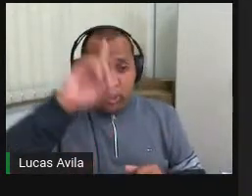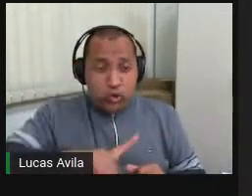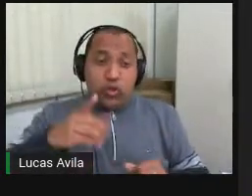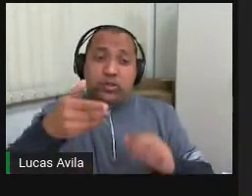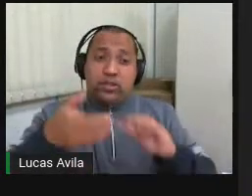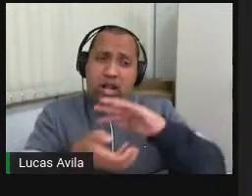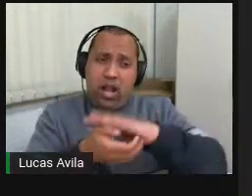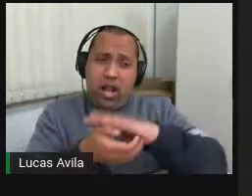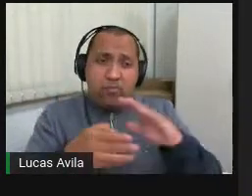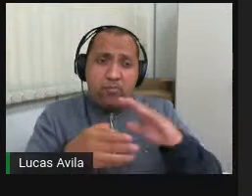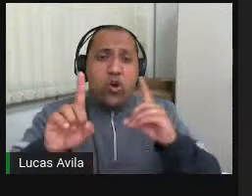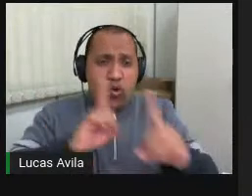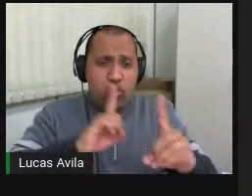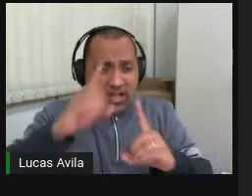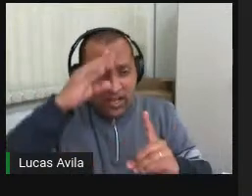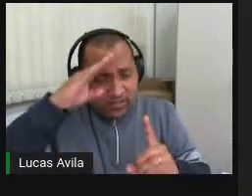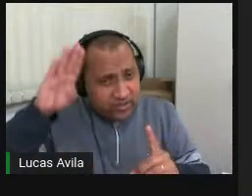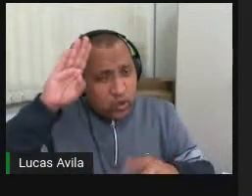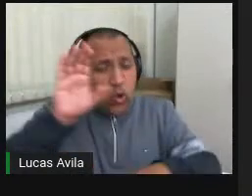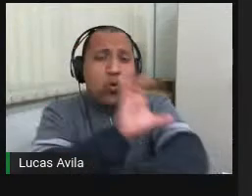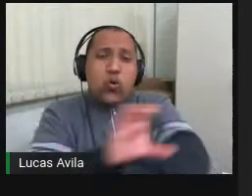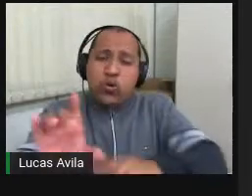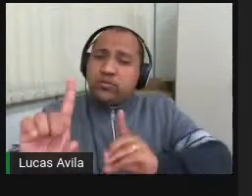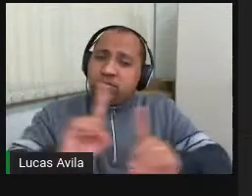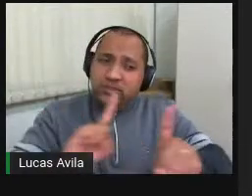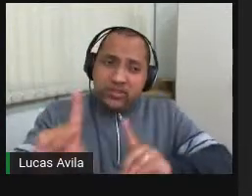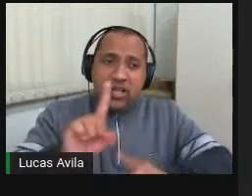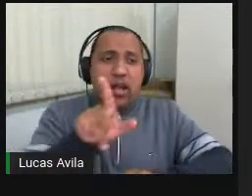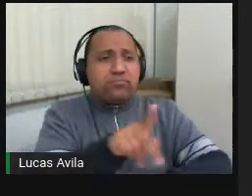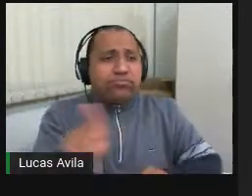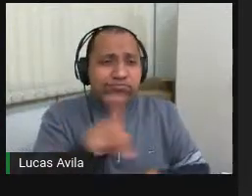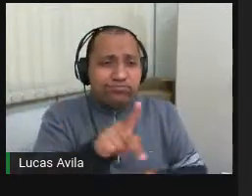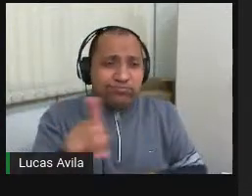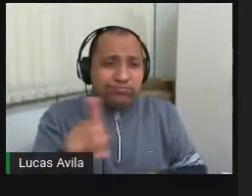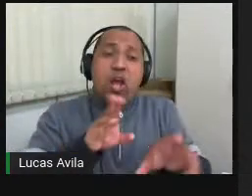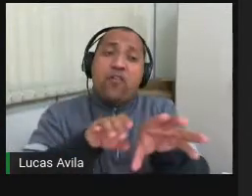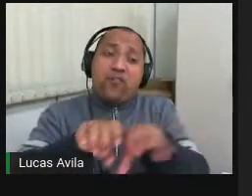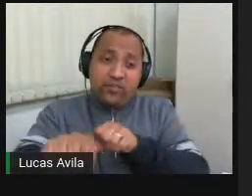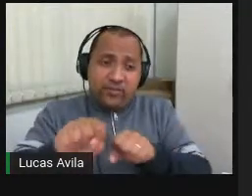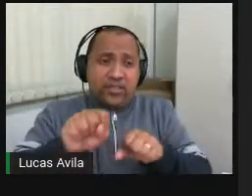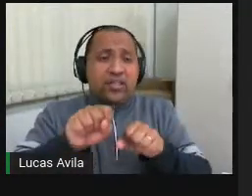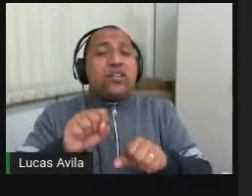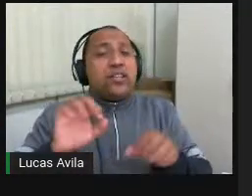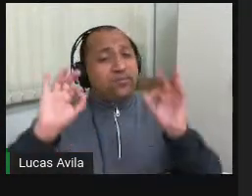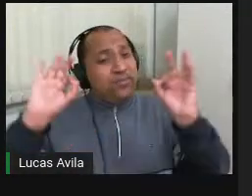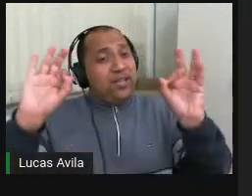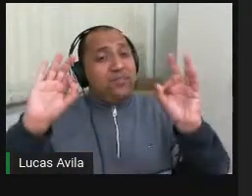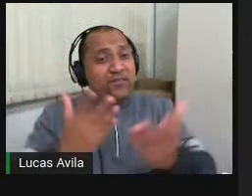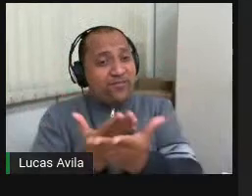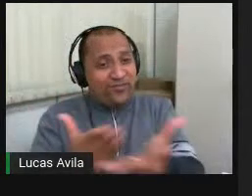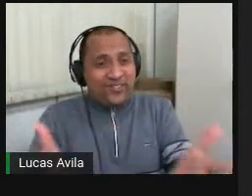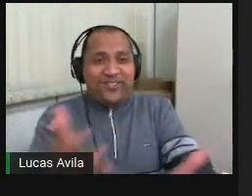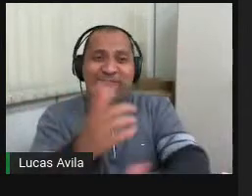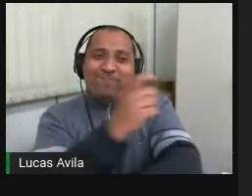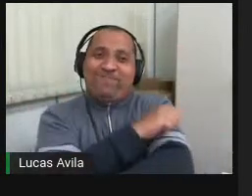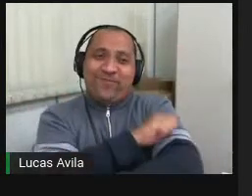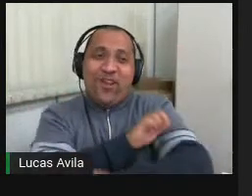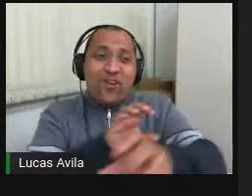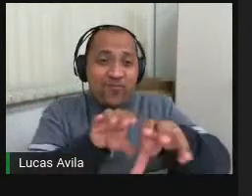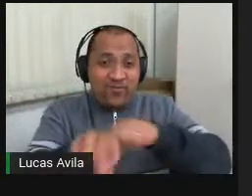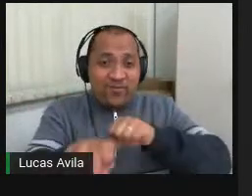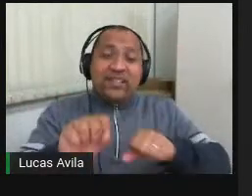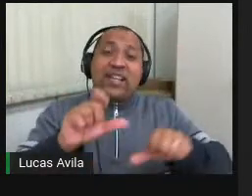acadêmico, coordenadores de curso, docentes, formandos, em especial os formandos do curso de Letras